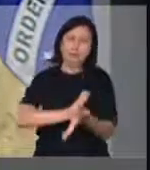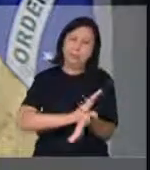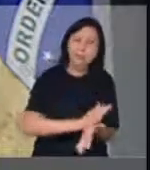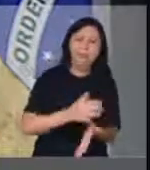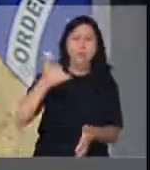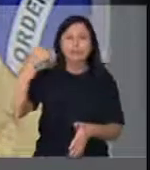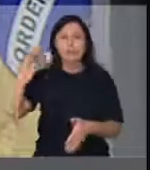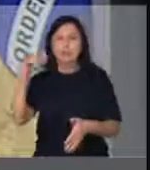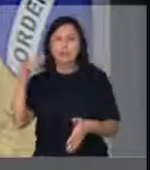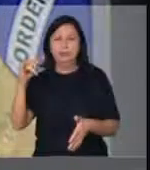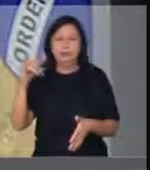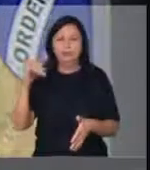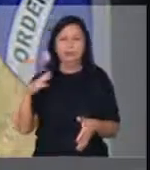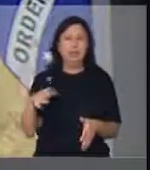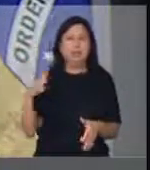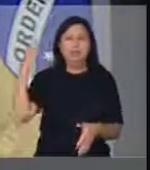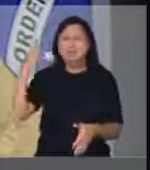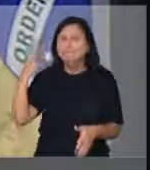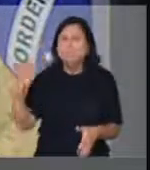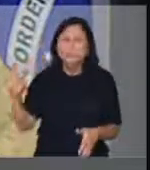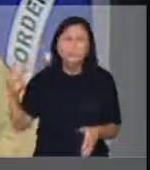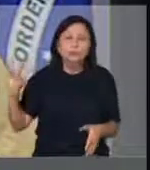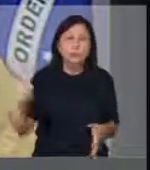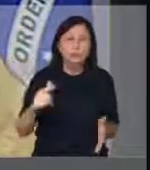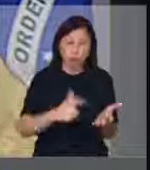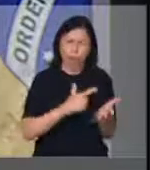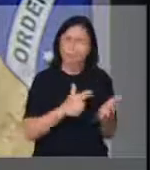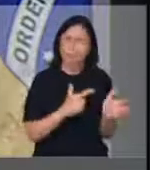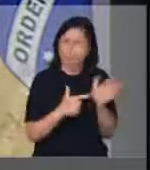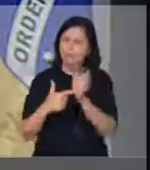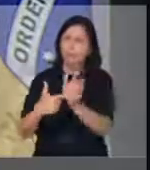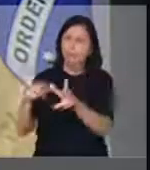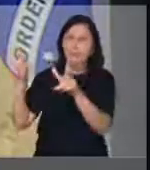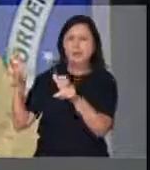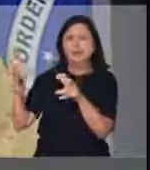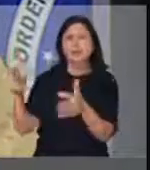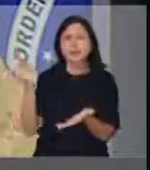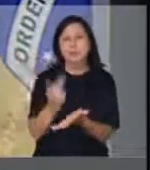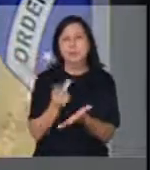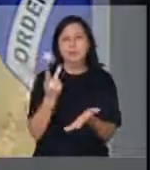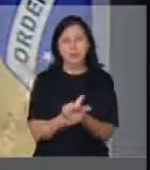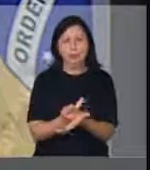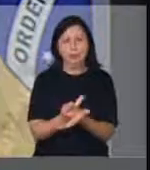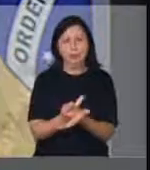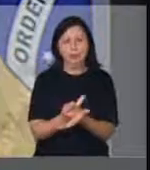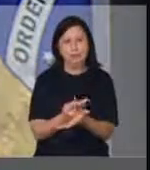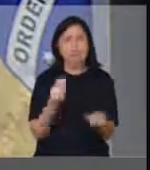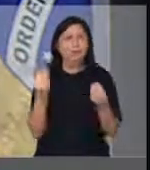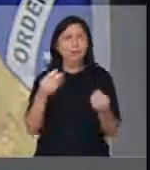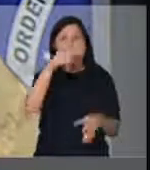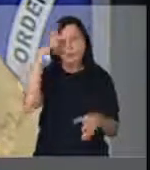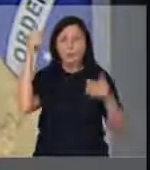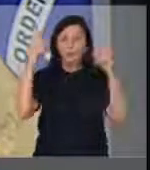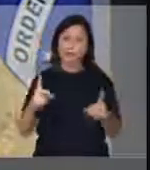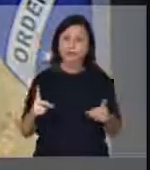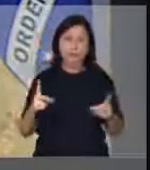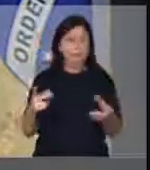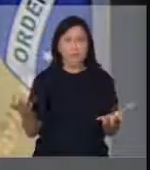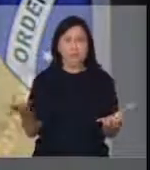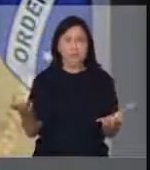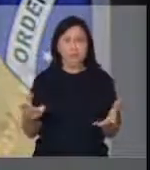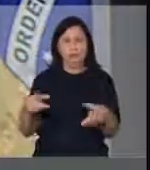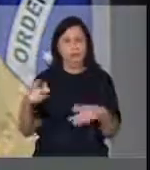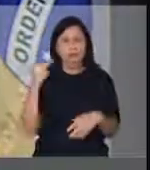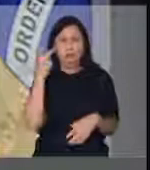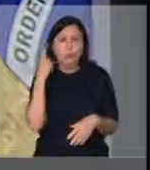sobre o direito de ser diferente afinal ser diferente é normal exemplo de inclusão de obras é bristol exclusivamente na rede